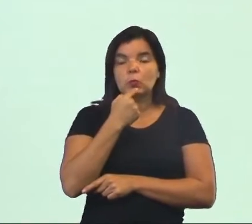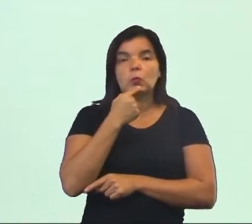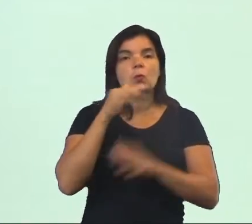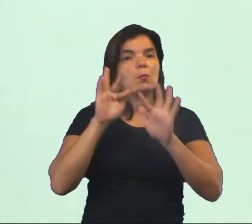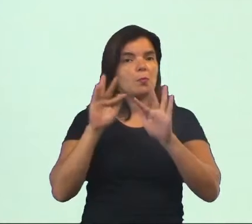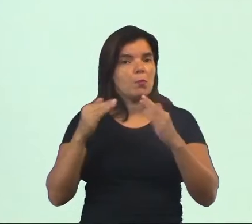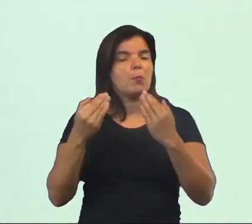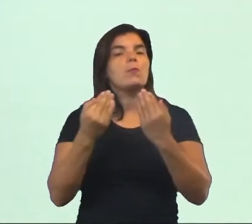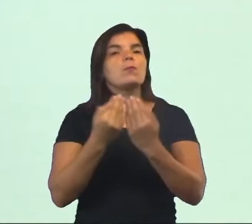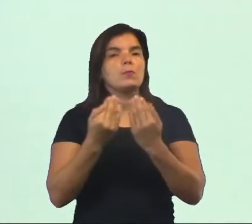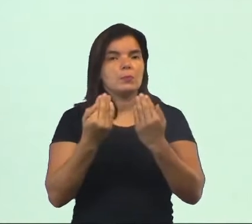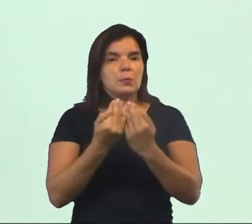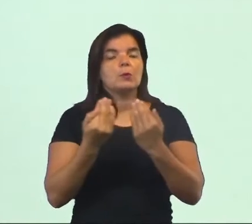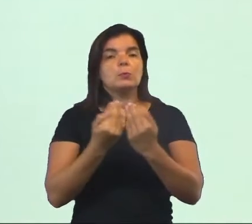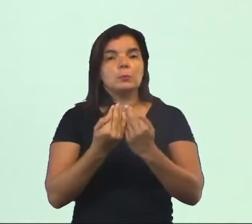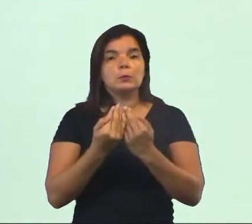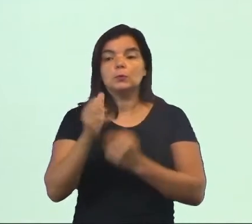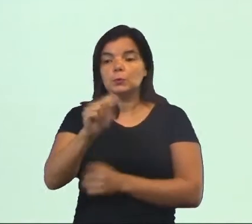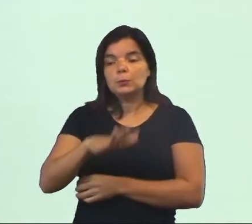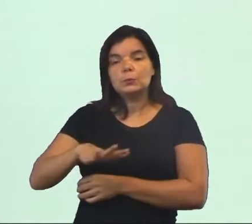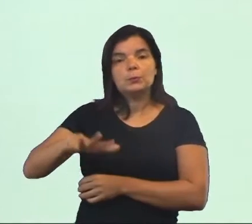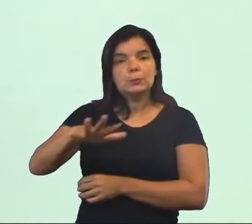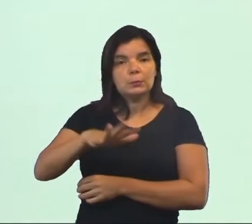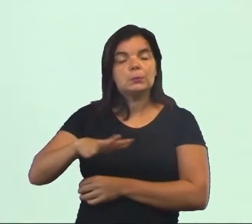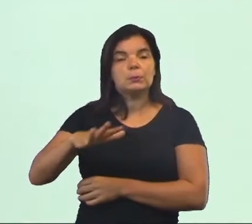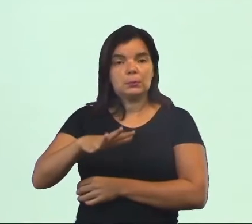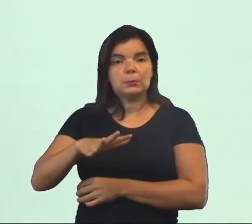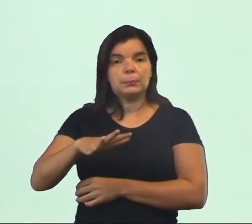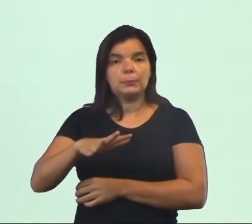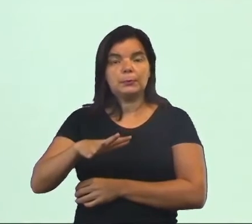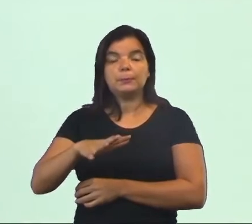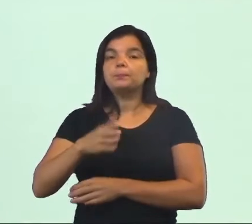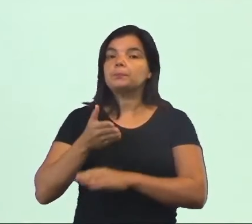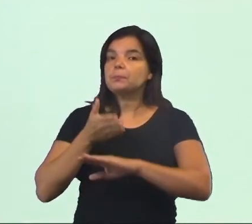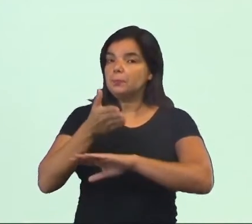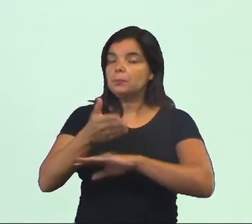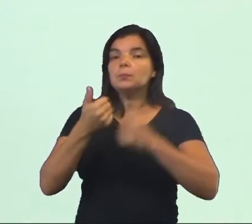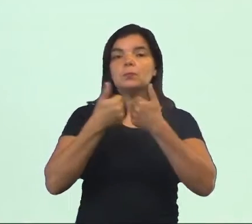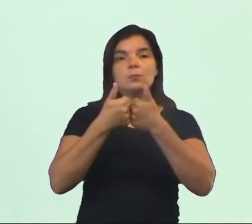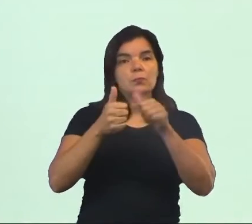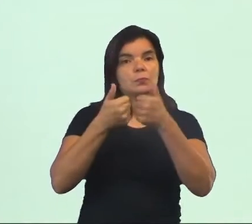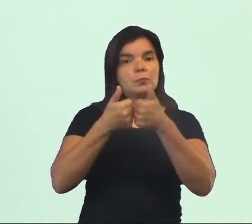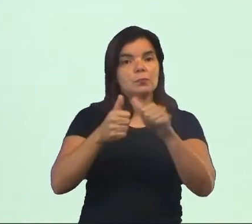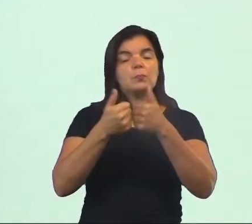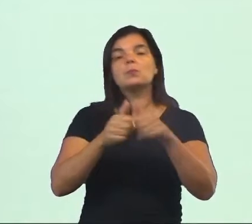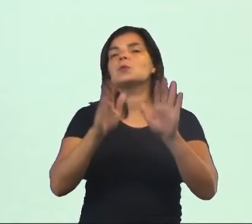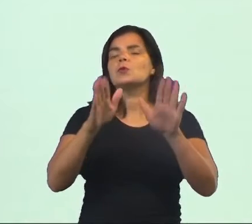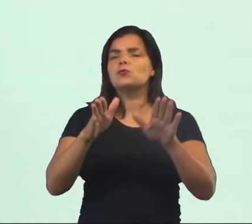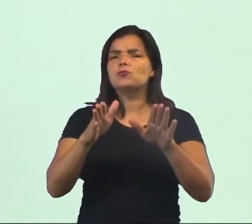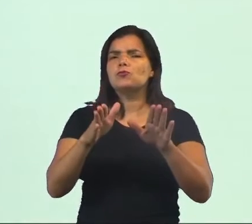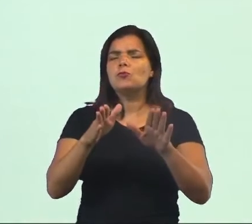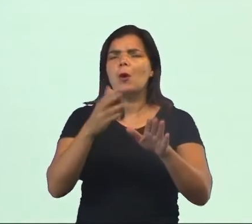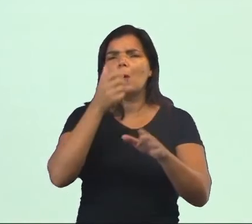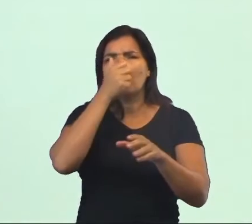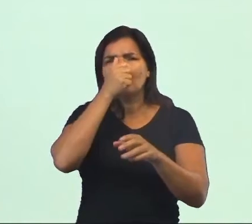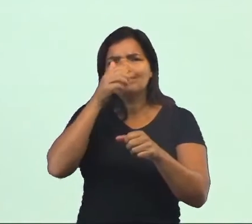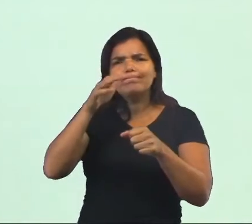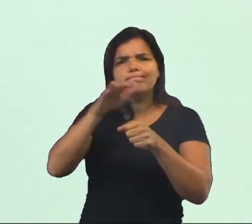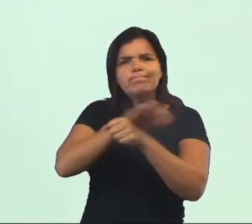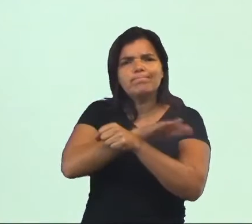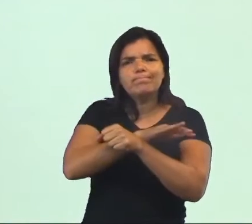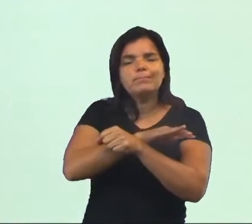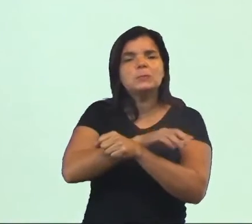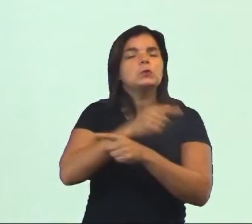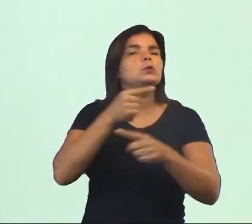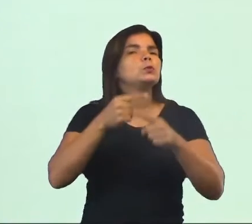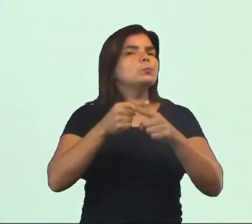família estava saindo do campo, indo, né, sentido ao ônibus, né? O ônibus já estava super lotado. E por que